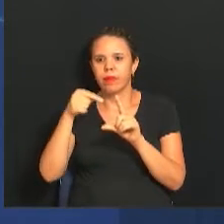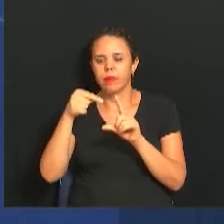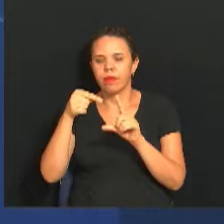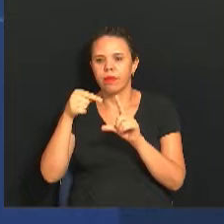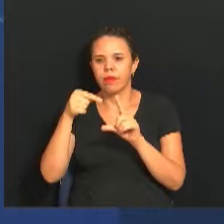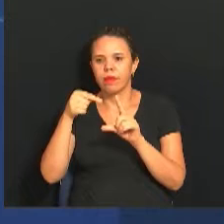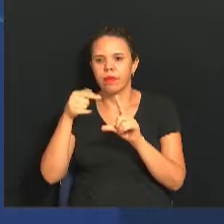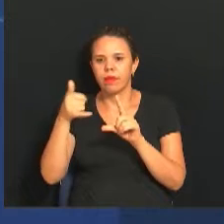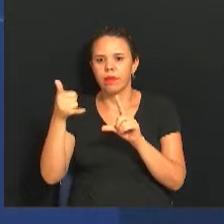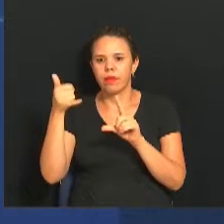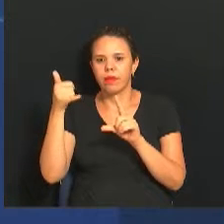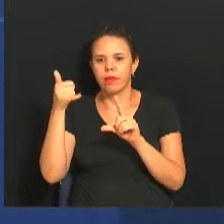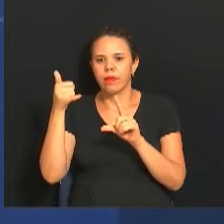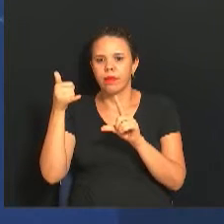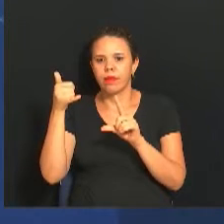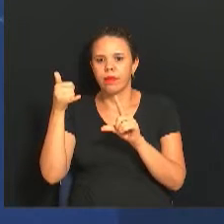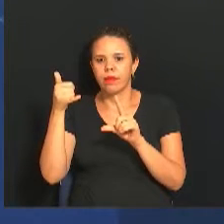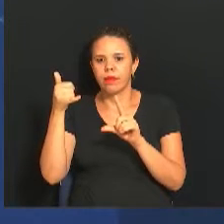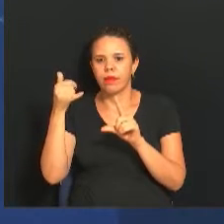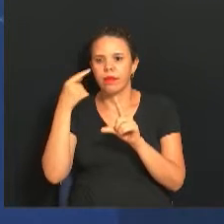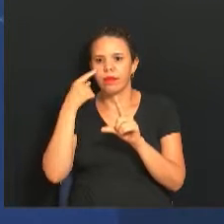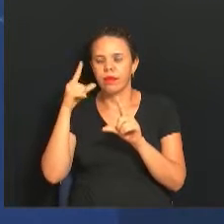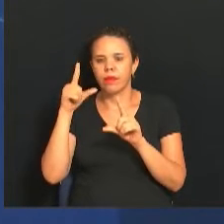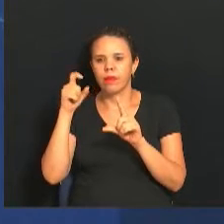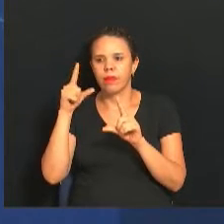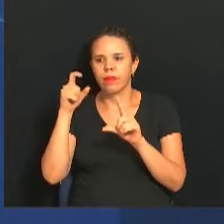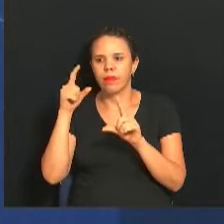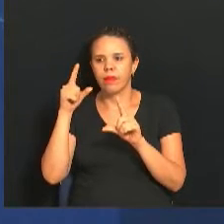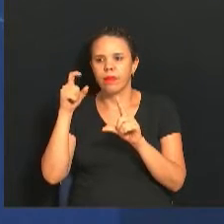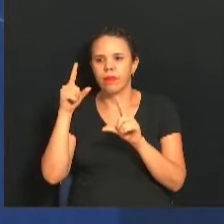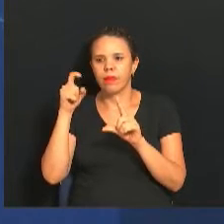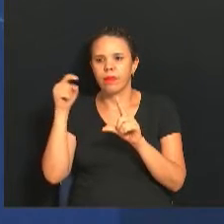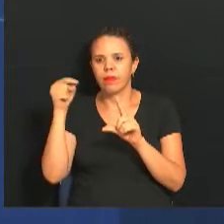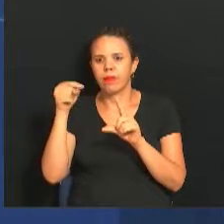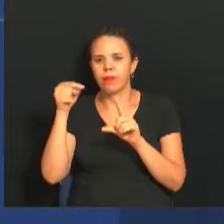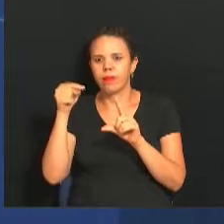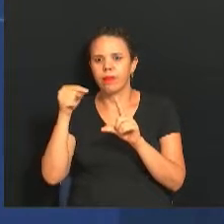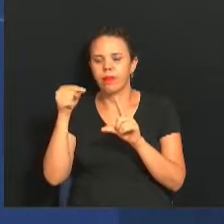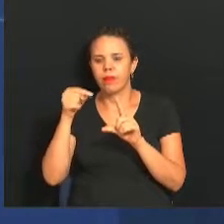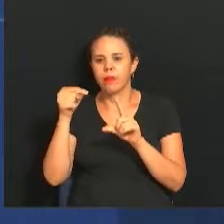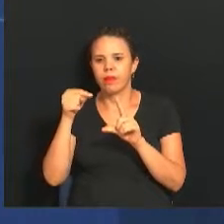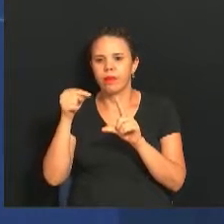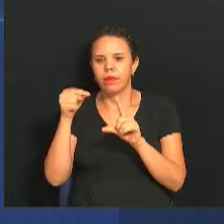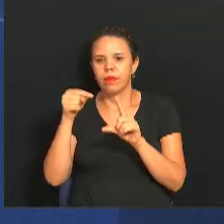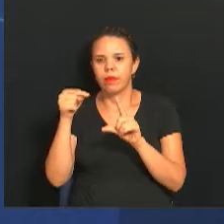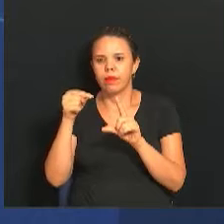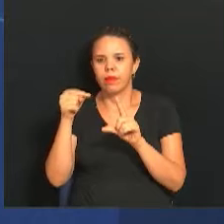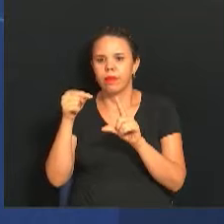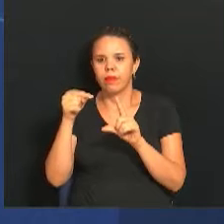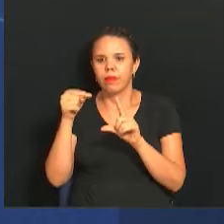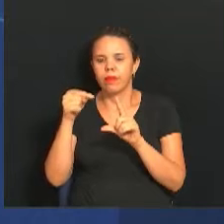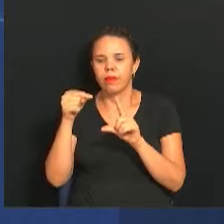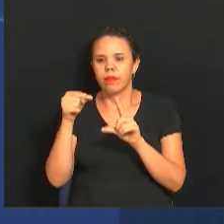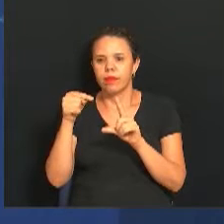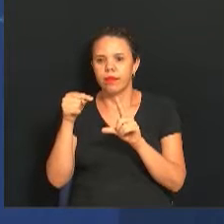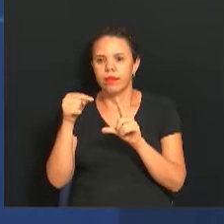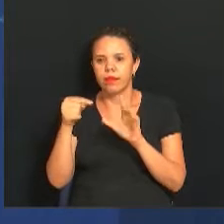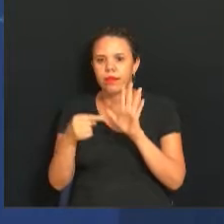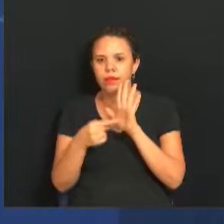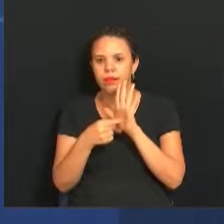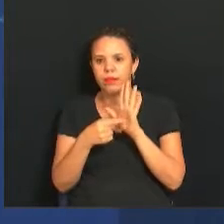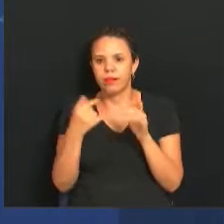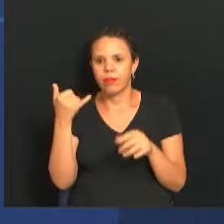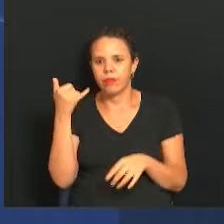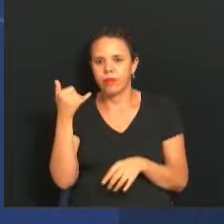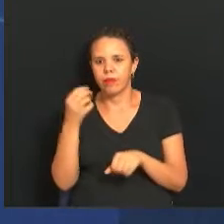abre a câmera, como se você fosse tirar uma foto. Só que você aponta aqui, ó, para este QR Code aqui, e aí já vai aparecer na tela do